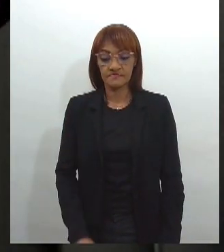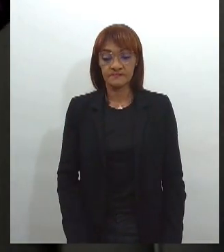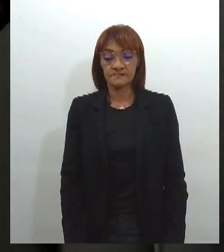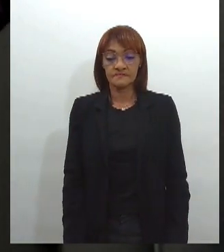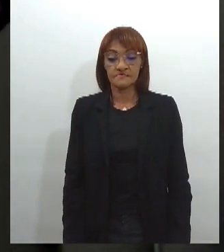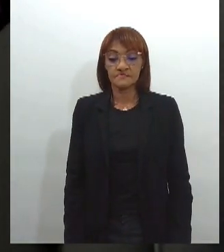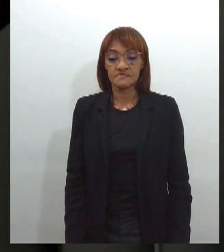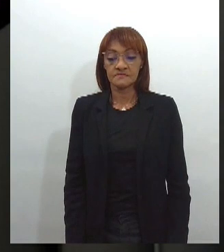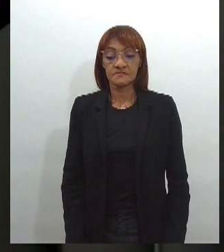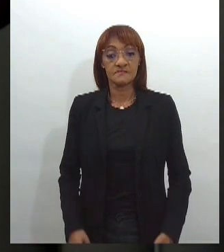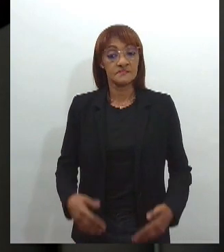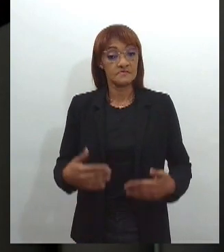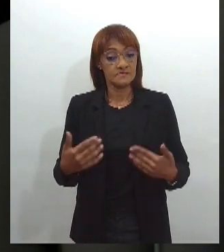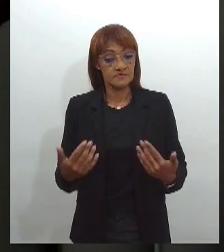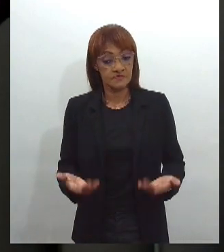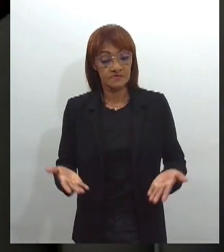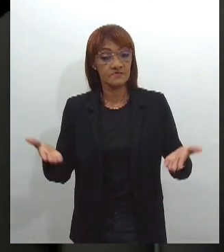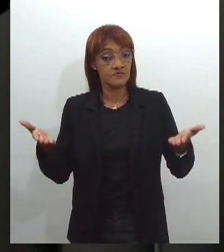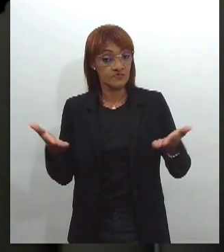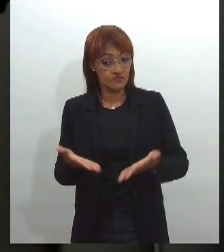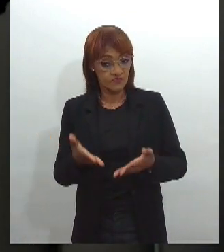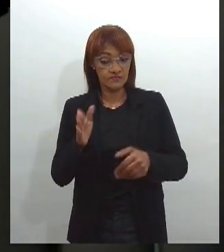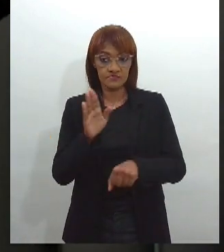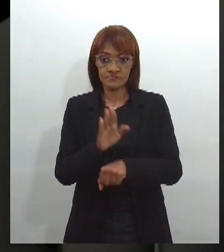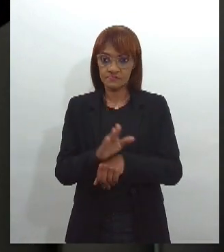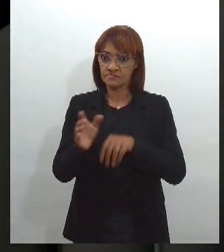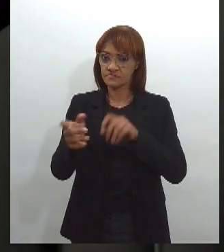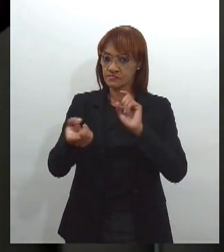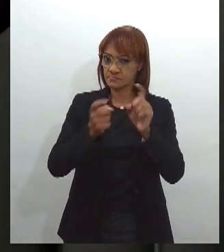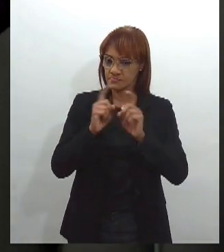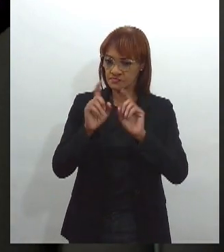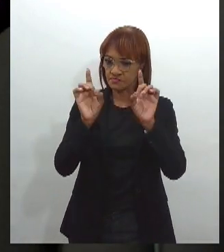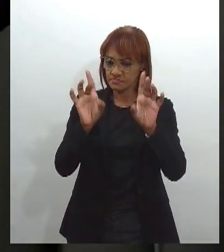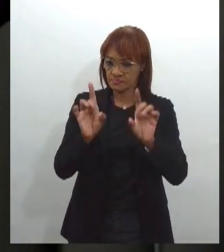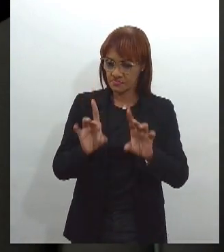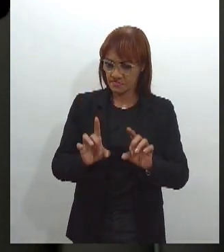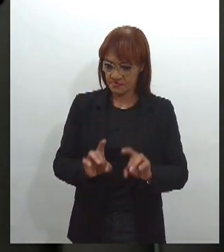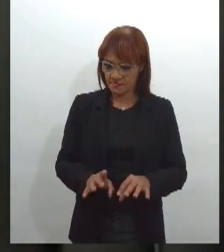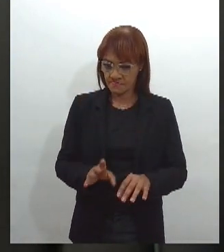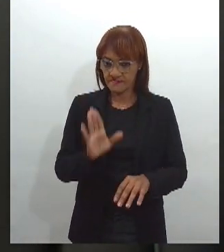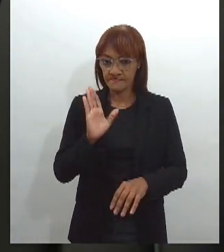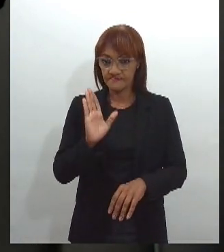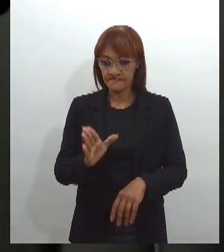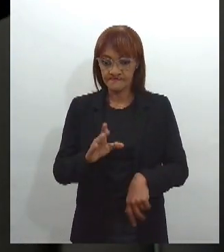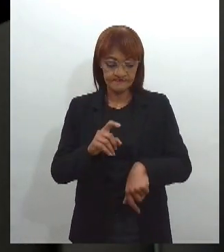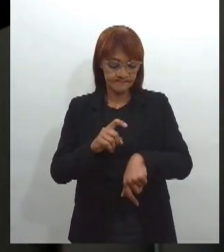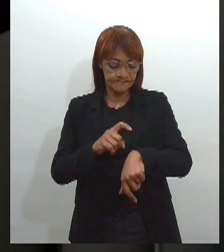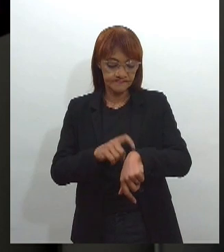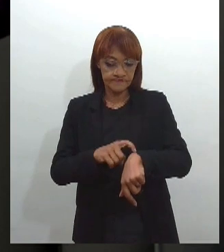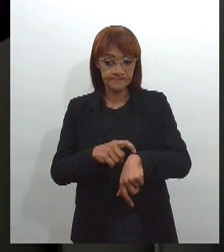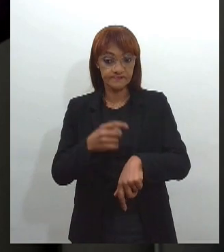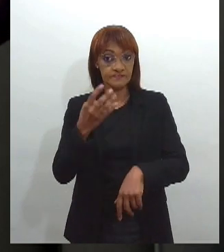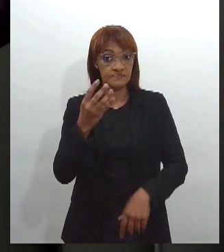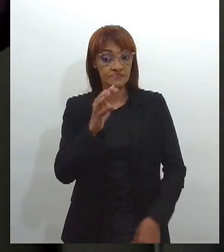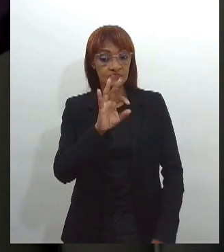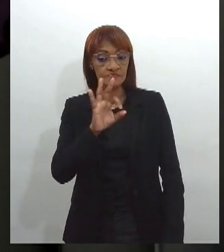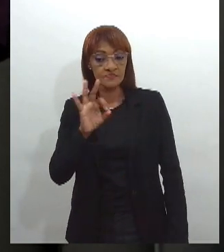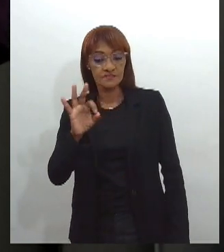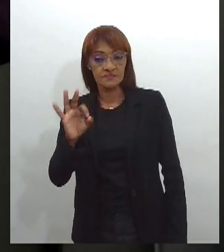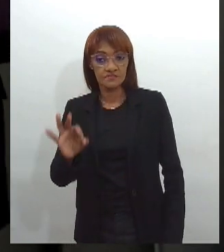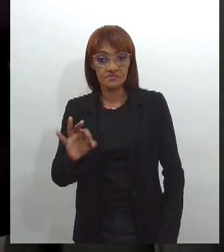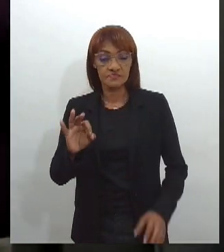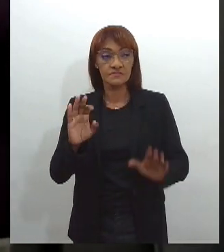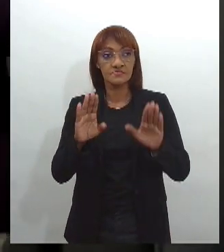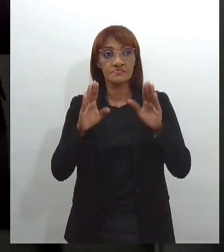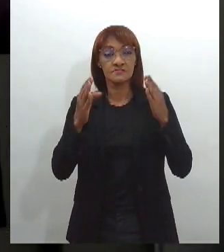Hoje à tarde tem sessão especial na Alese. A partir das 4, hoje tem comemoração aos 50 anos da